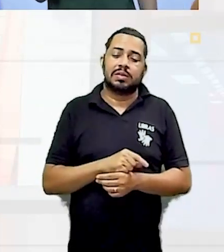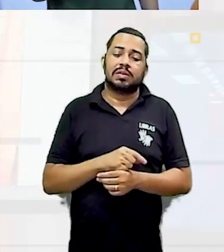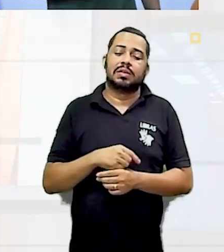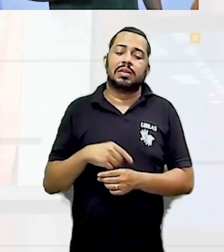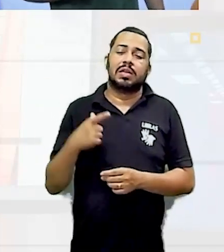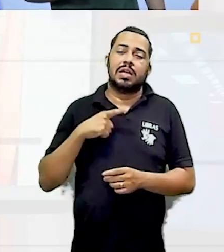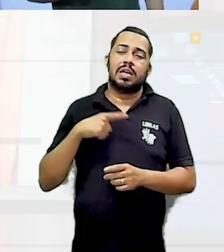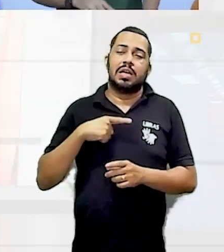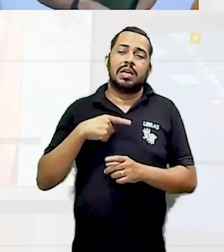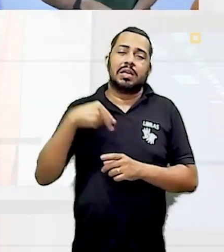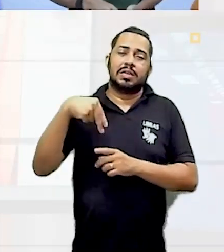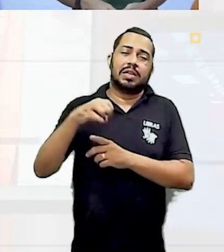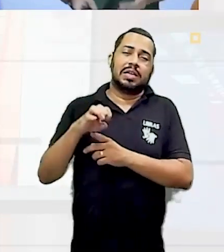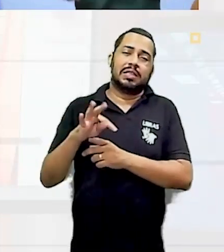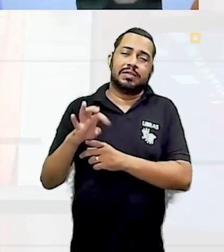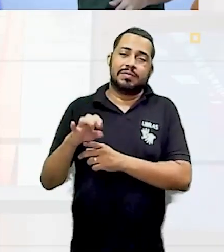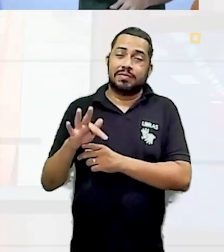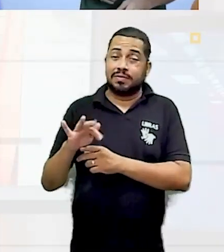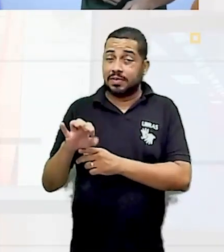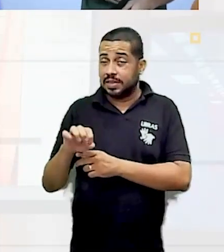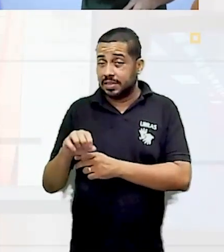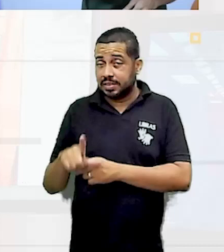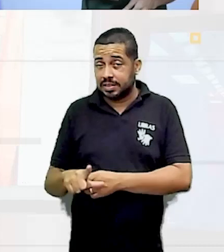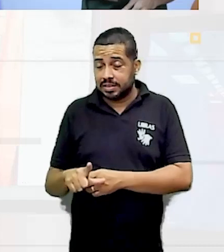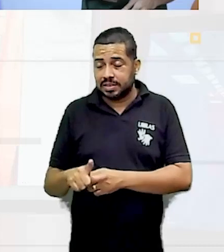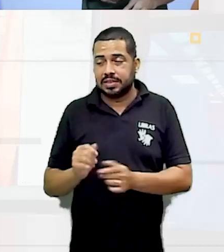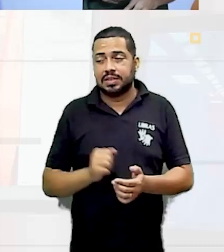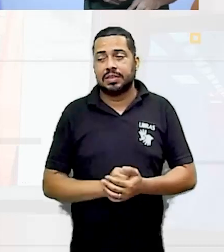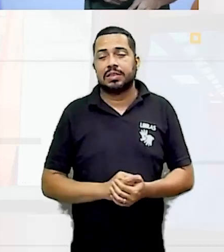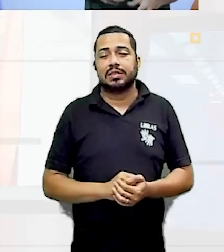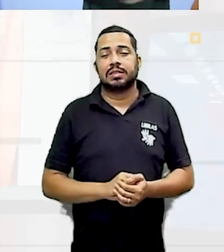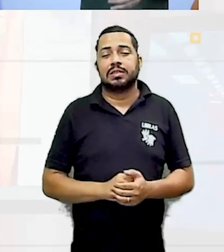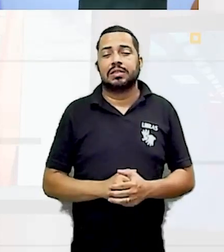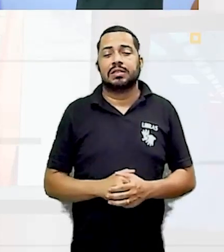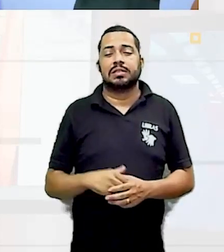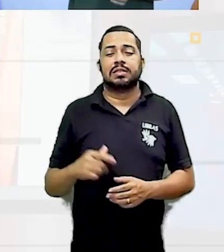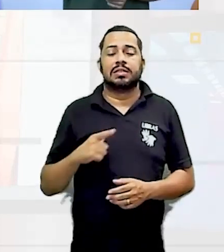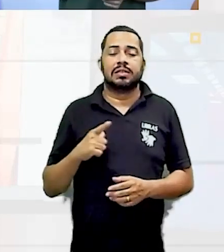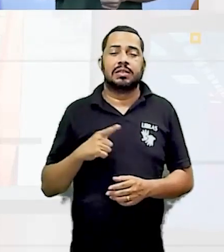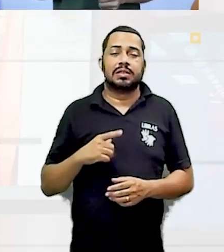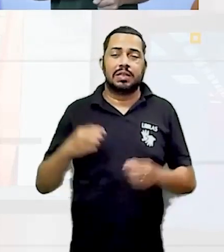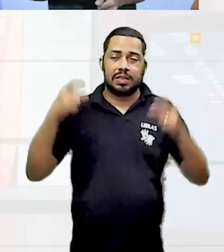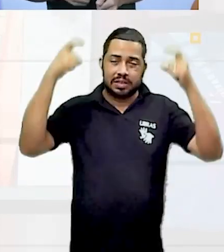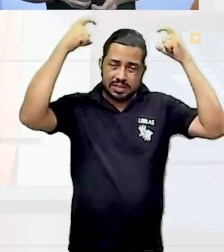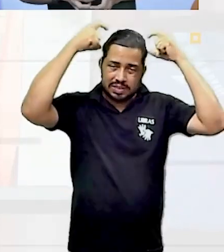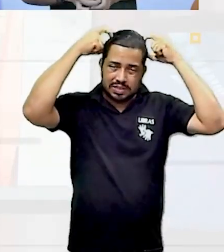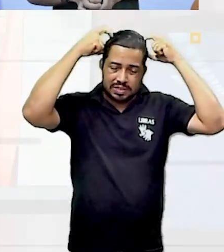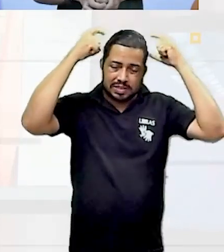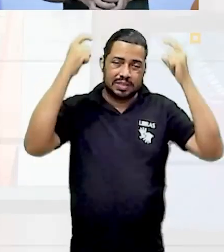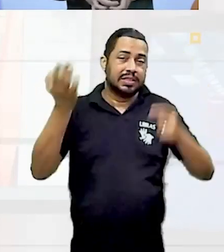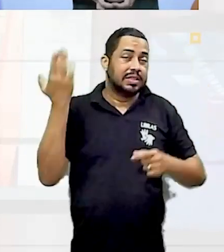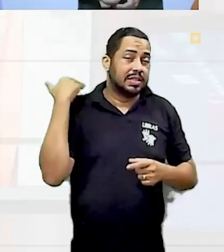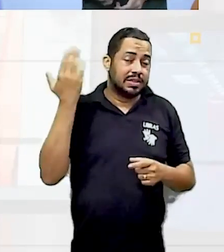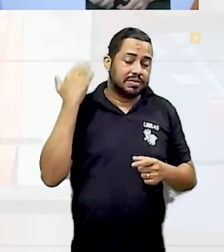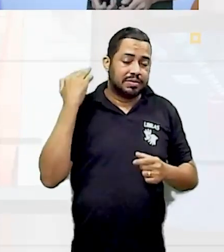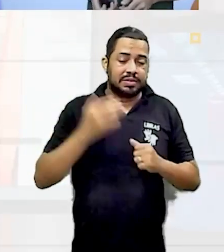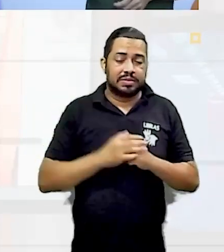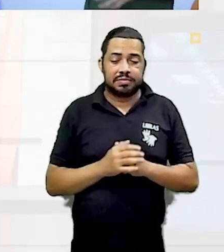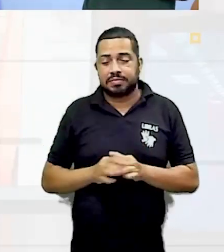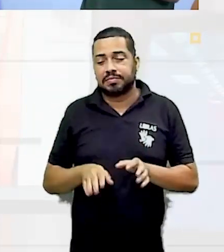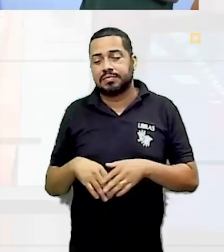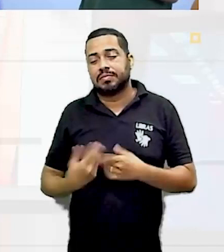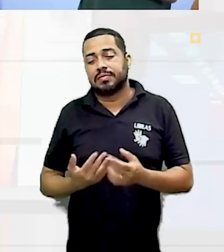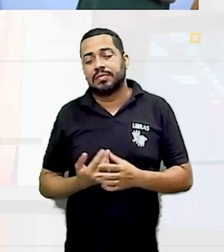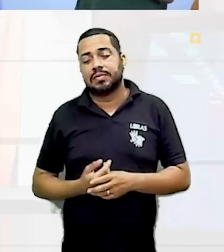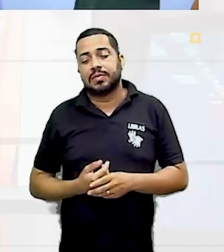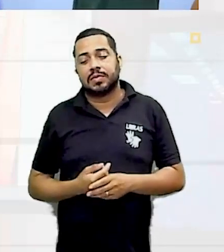tá muito boa por sinal. Ele traz mais esse estilo da Disney antigamente. Então, ele foi